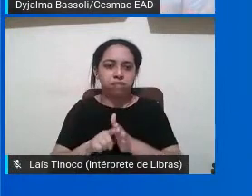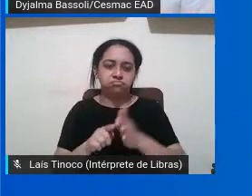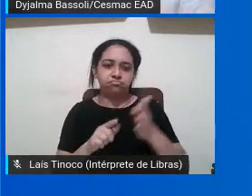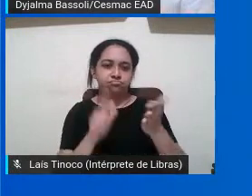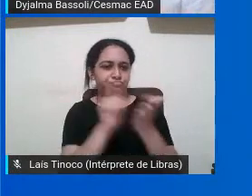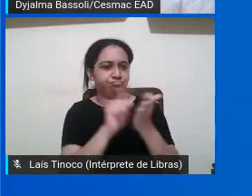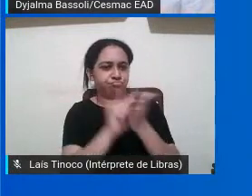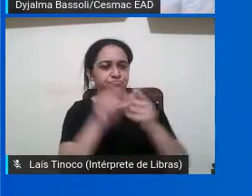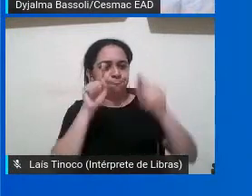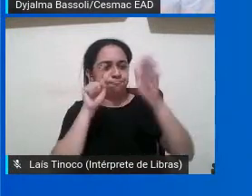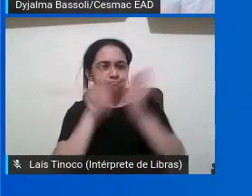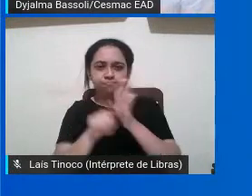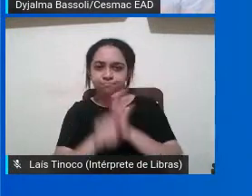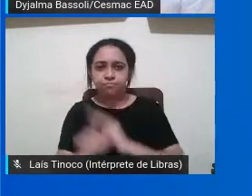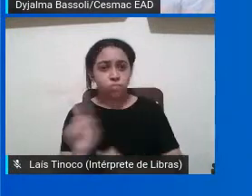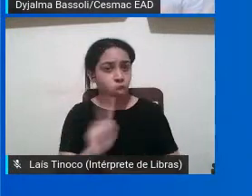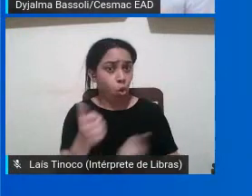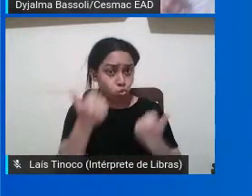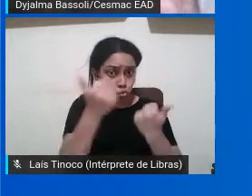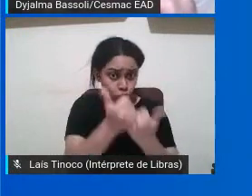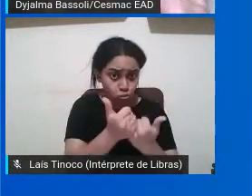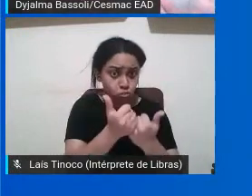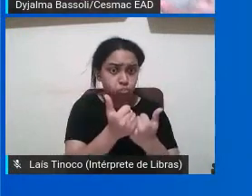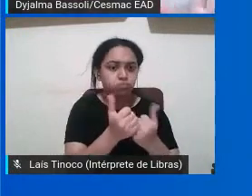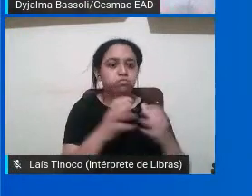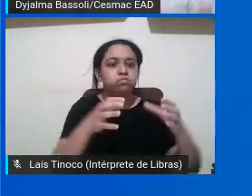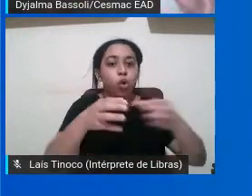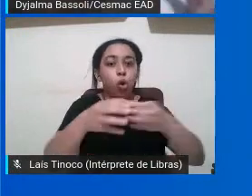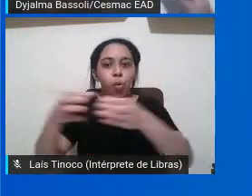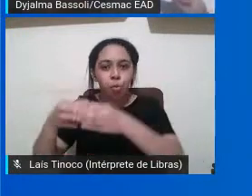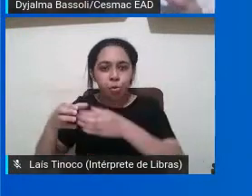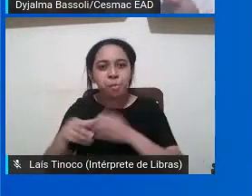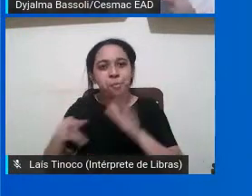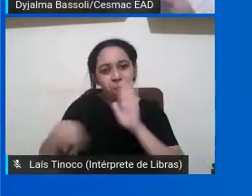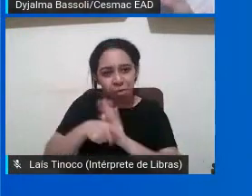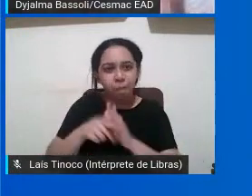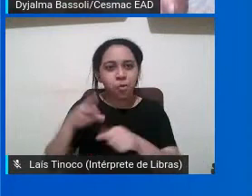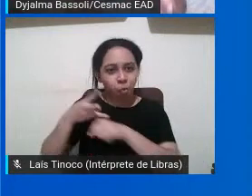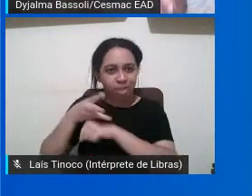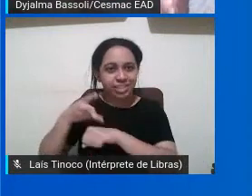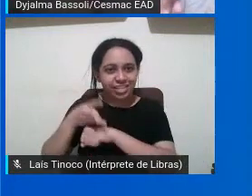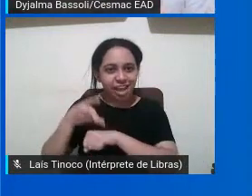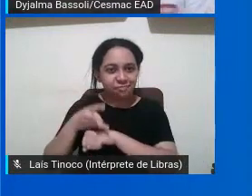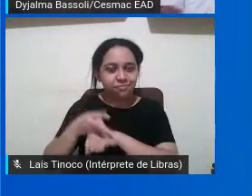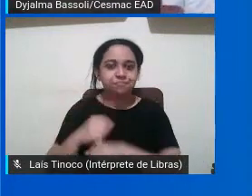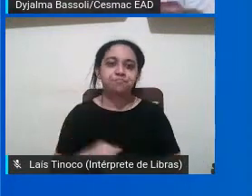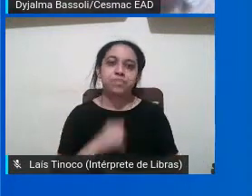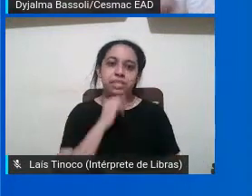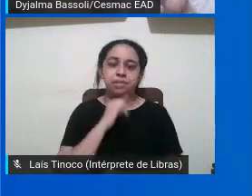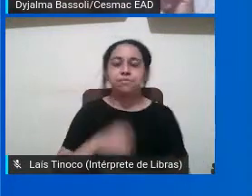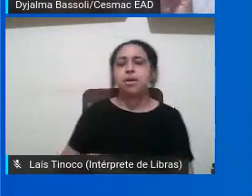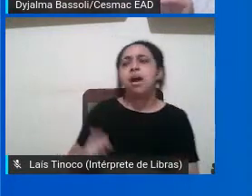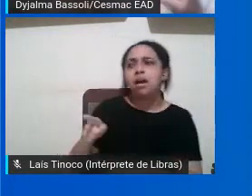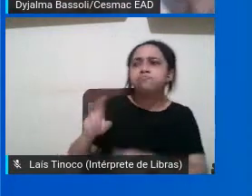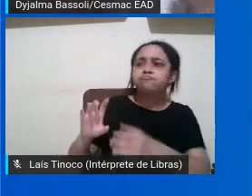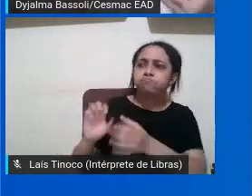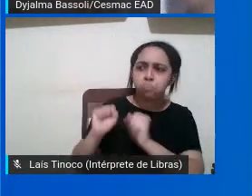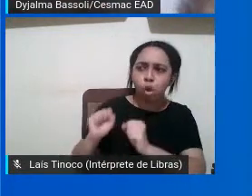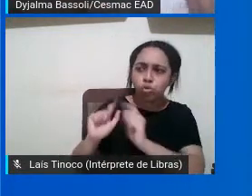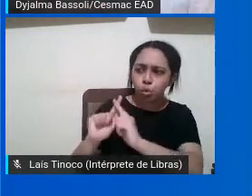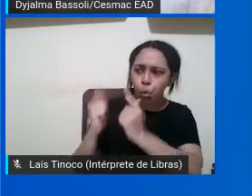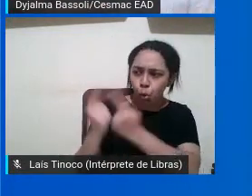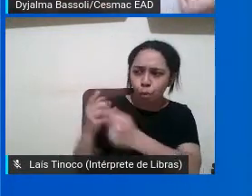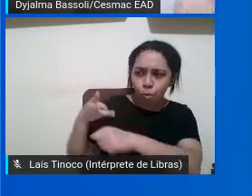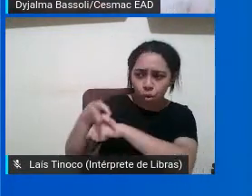vão falar com os alunos em grupos de WhatsApp é impressionante quando a gente fala vamos abrir um grupo de WhatsApp é muito raro